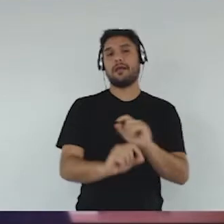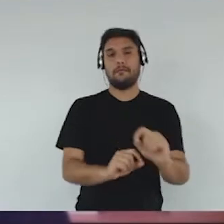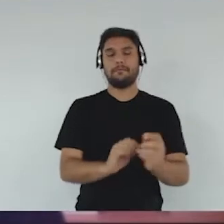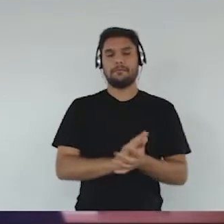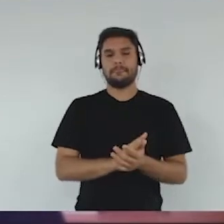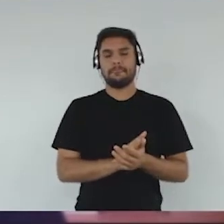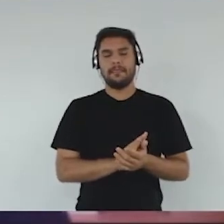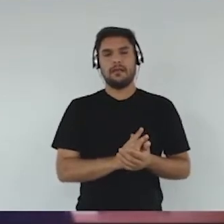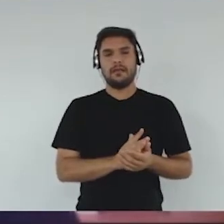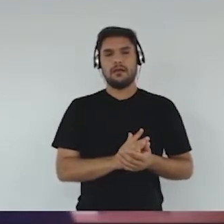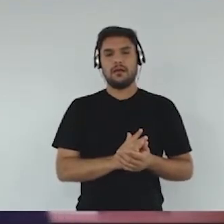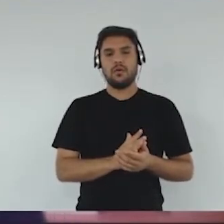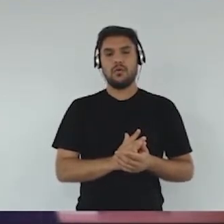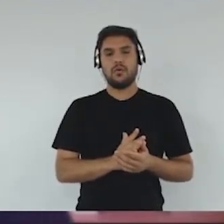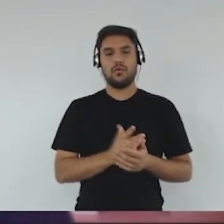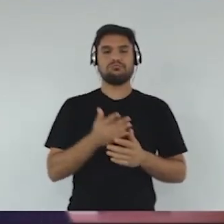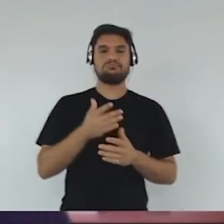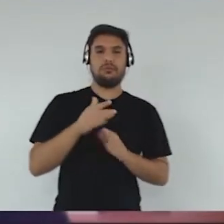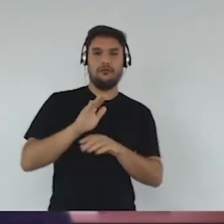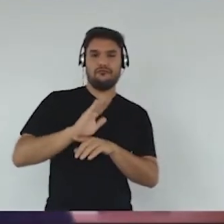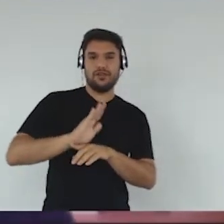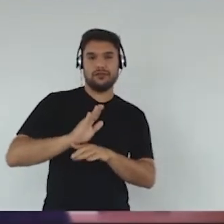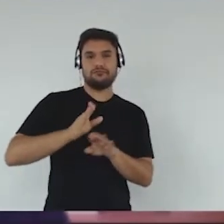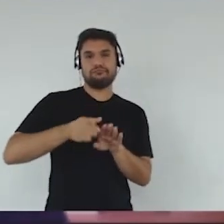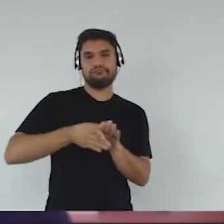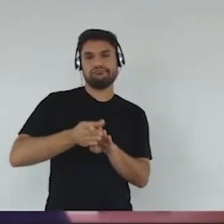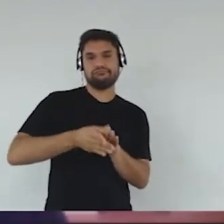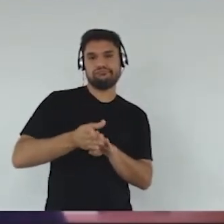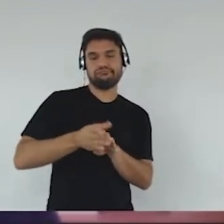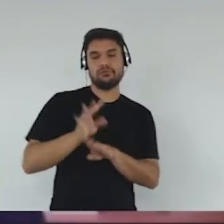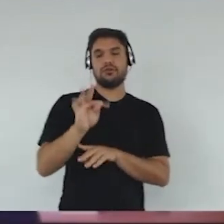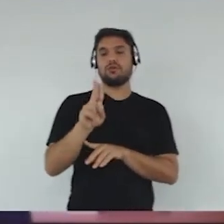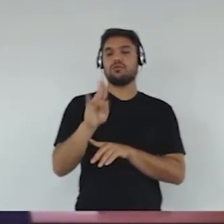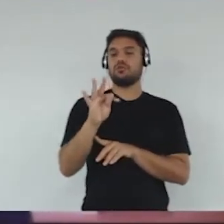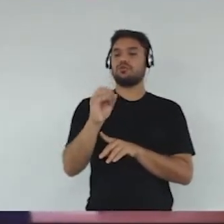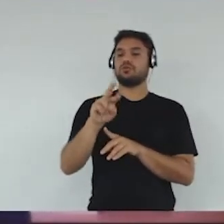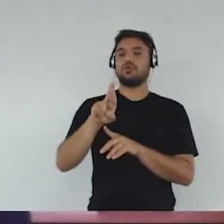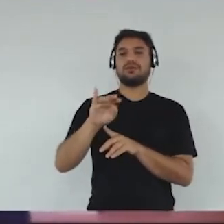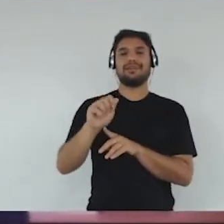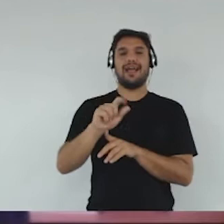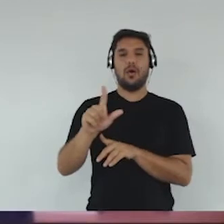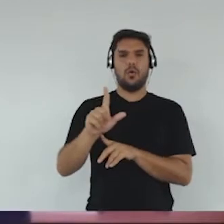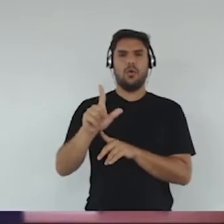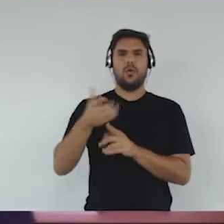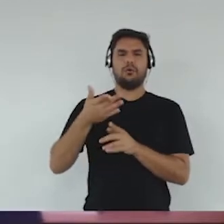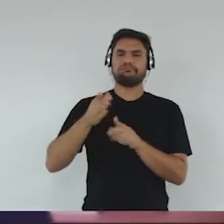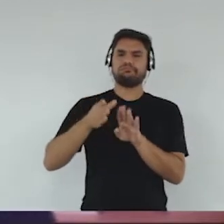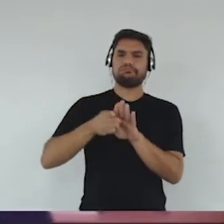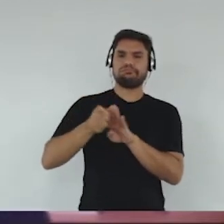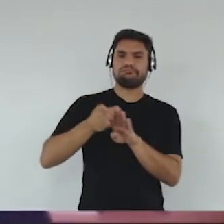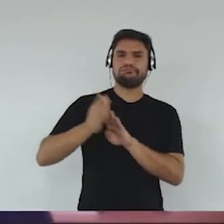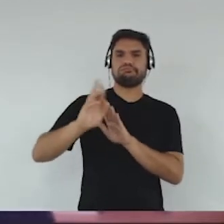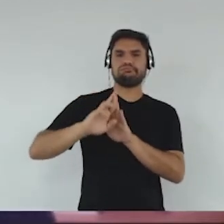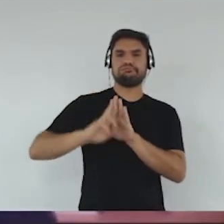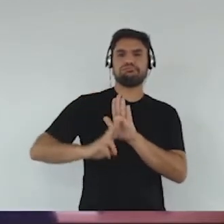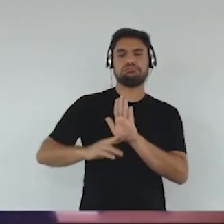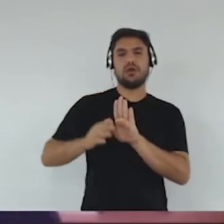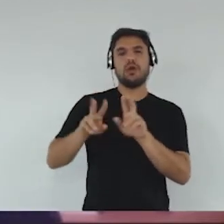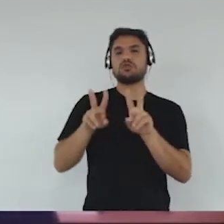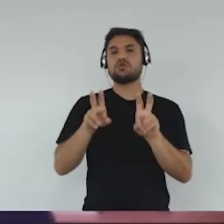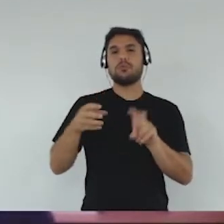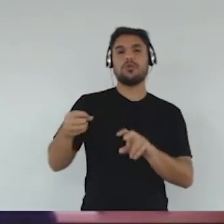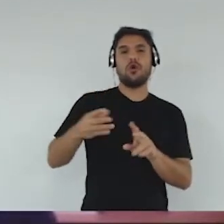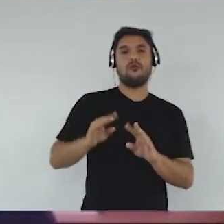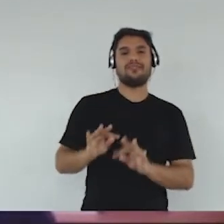foram os tutoriais apresentados por uma série de câmaras arbitrais relacionados às novas